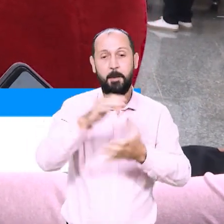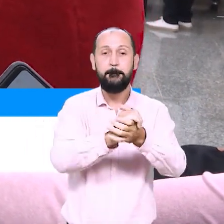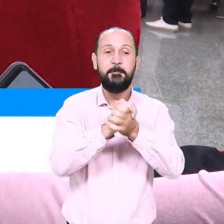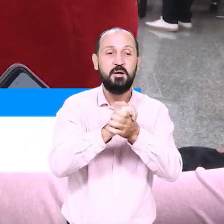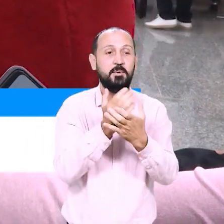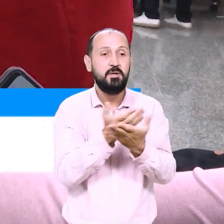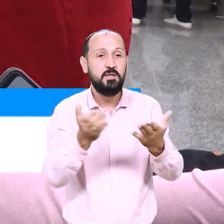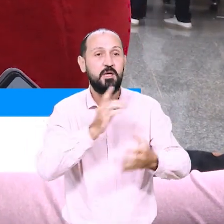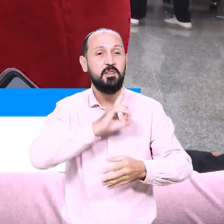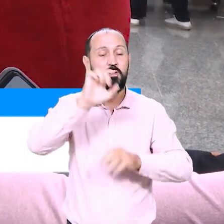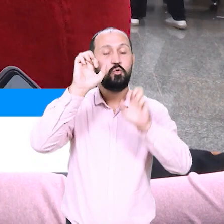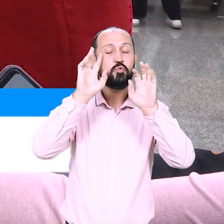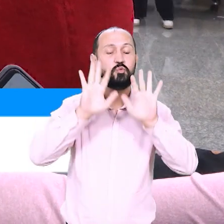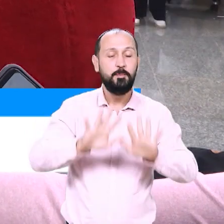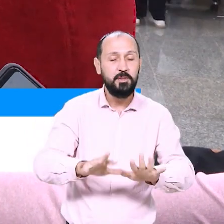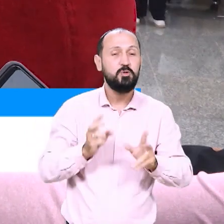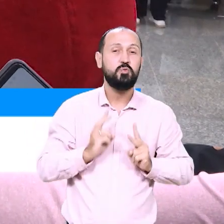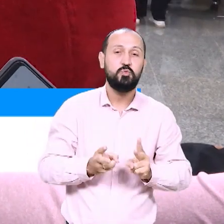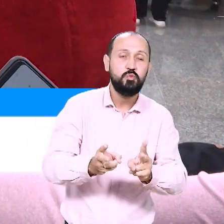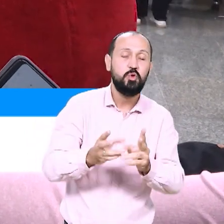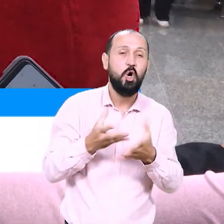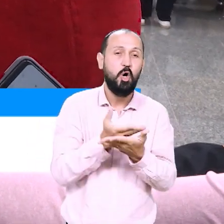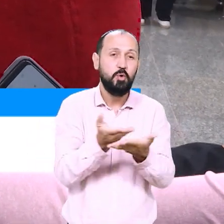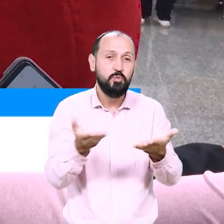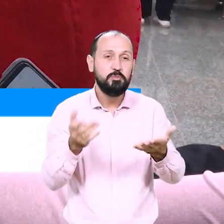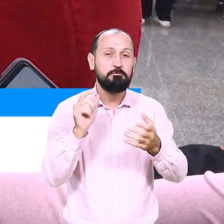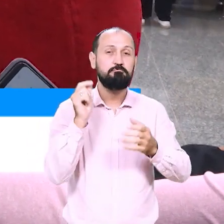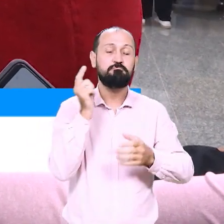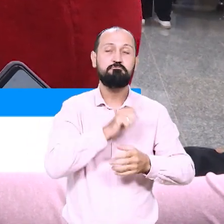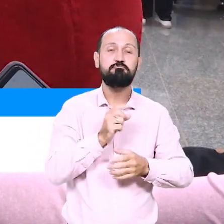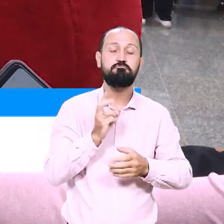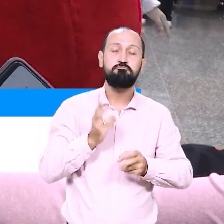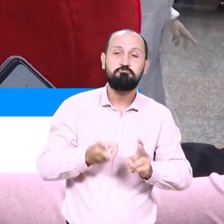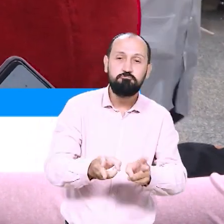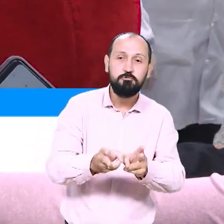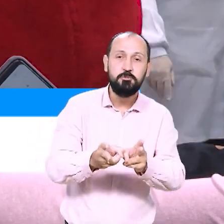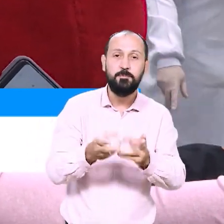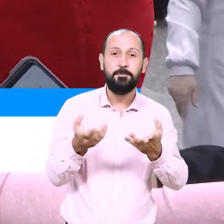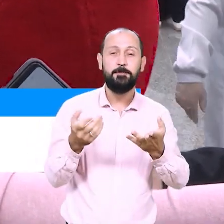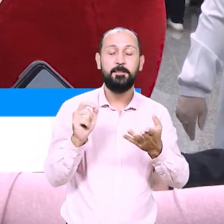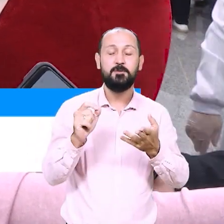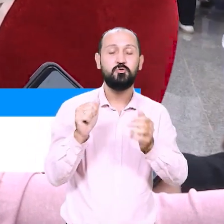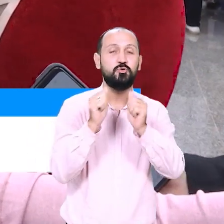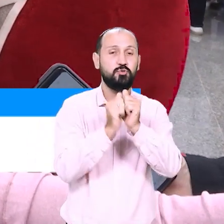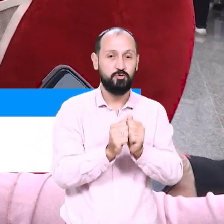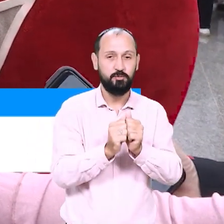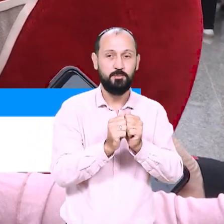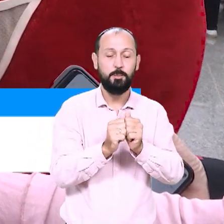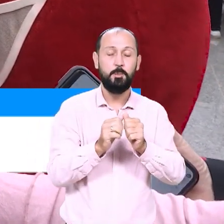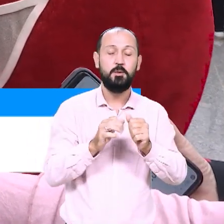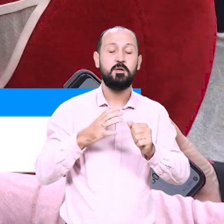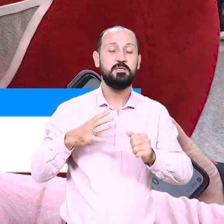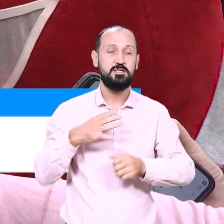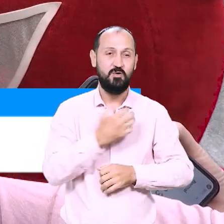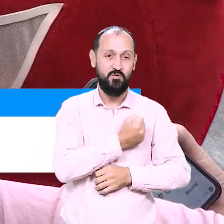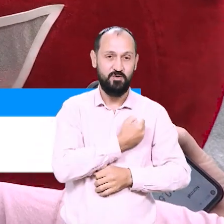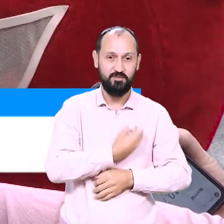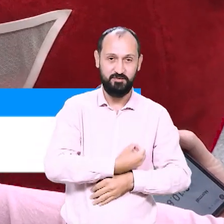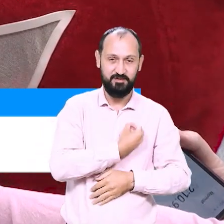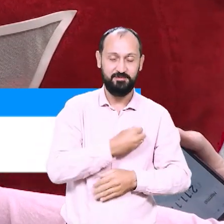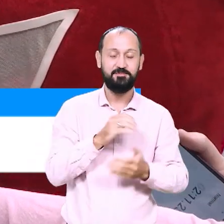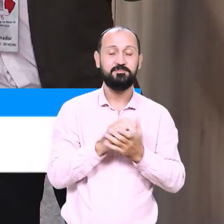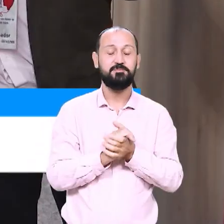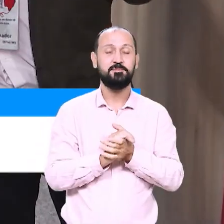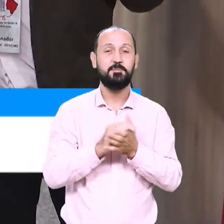a ideia. Parabéns a todos e que Deus continue abençoando a todos para que a gente possa continuar juntos